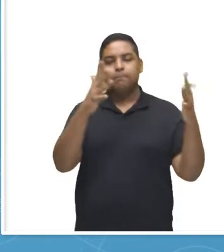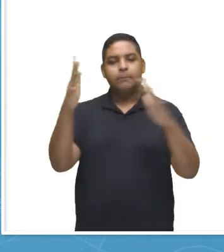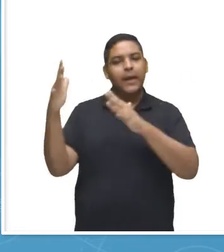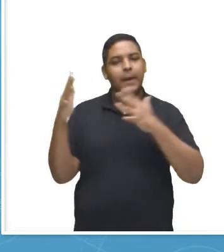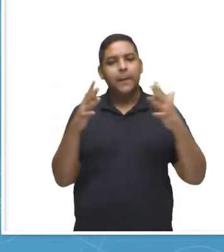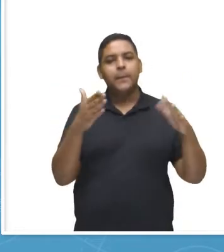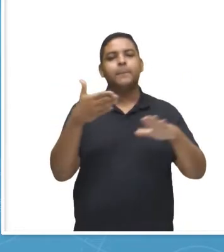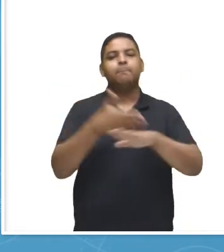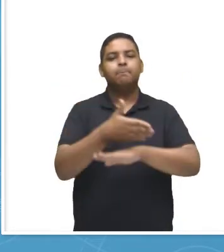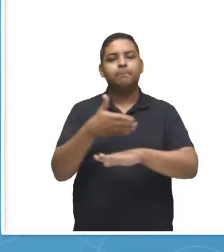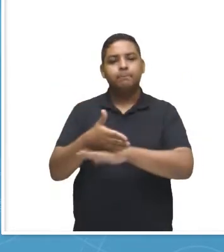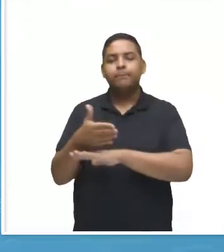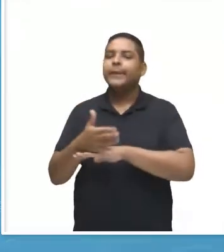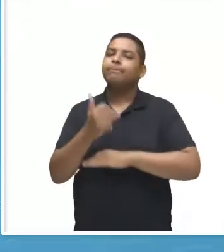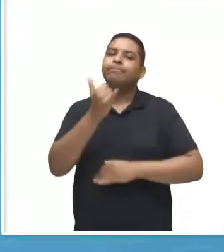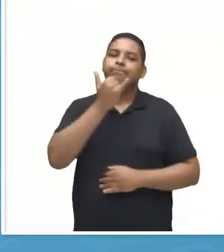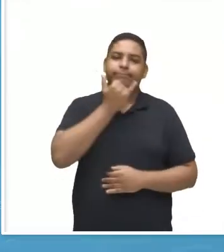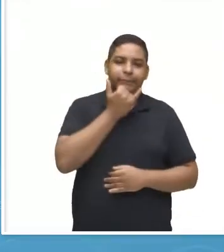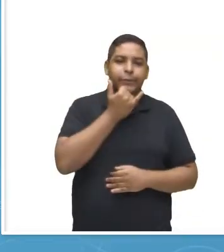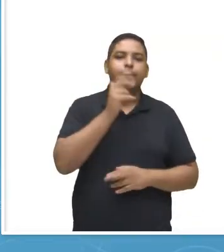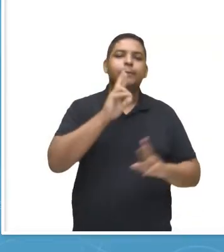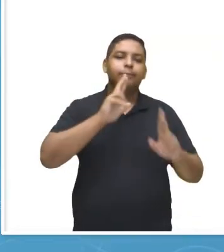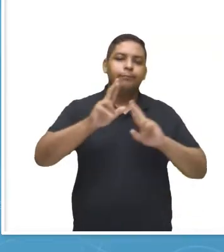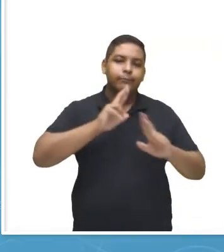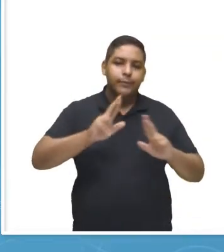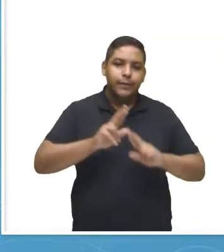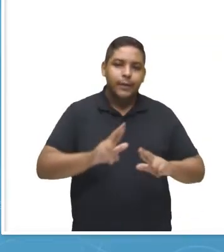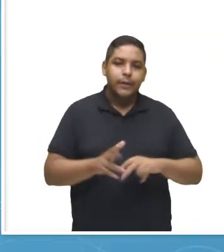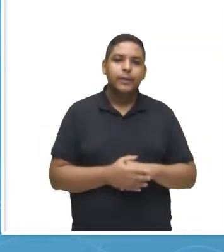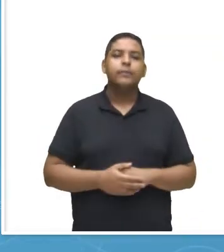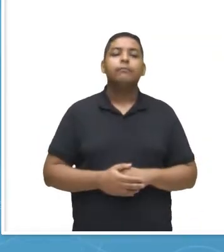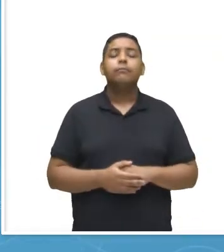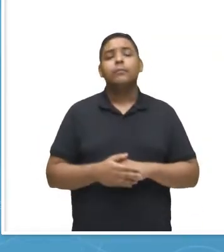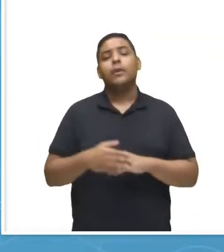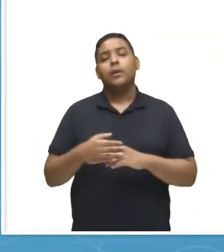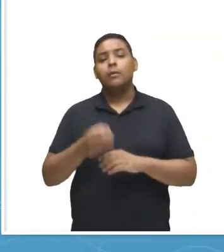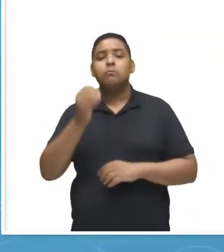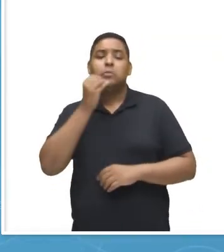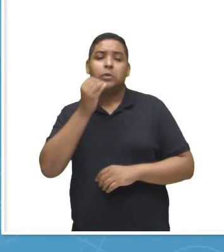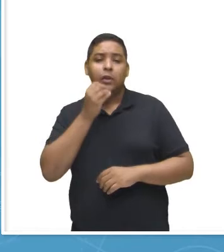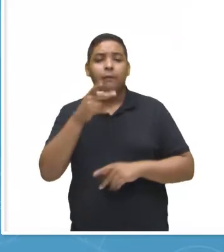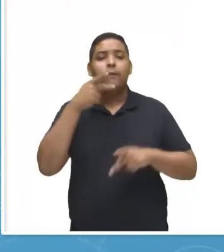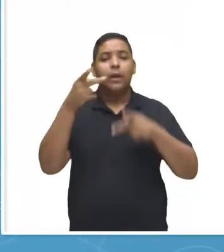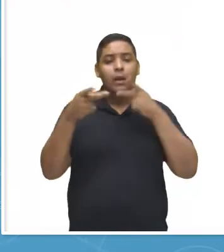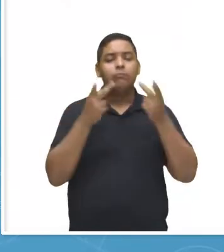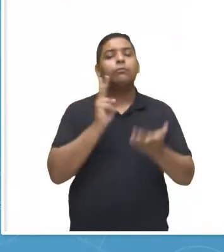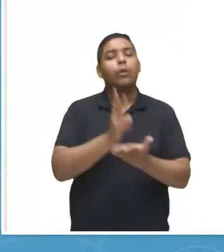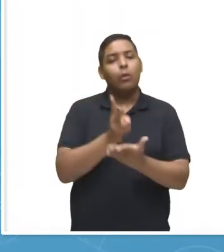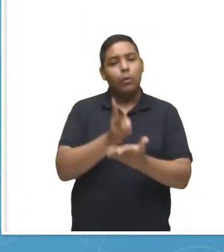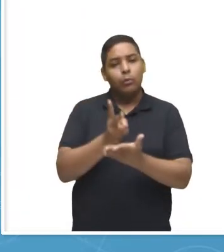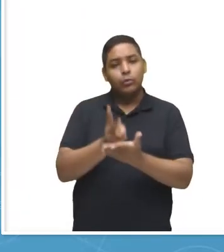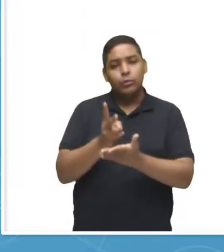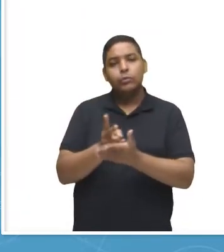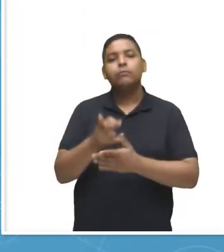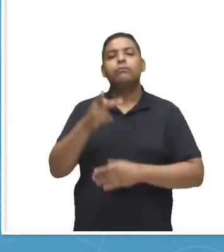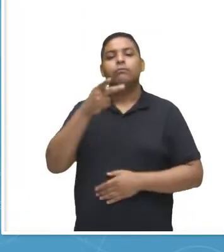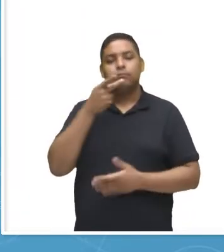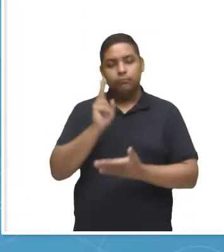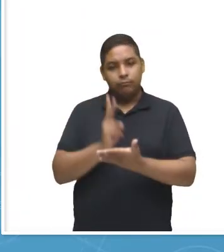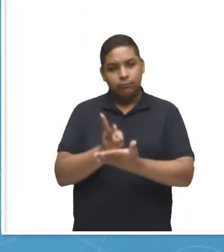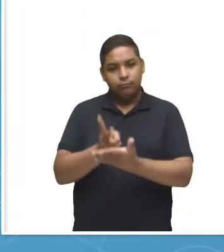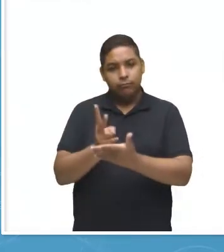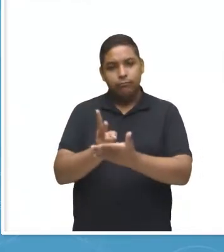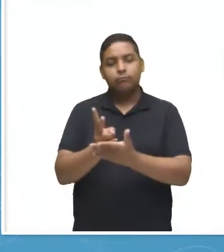participaram. Peço desculpa aí para aqueles que responderam, eu não tive a oportunidade de mencioná-los, mas continue participando que uma hora sai. Vamos